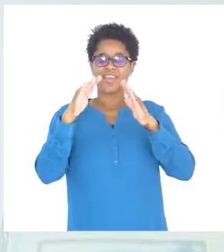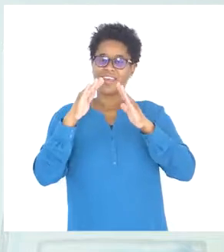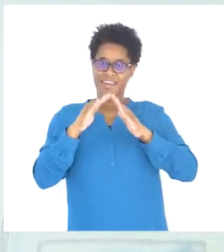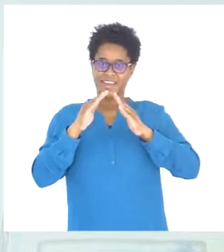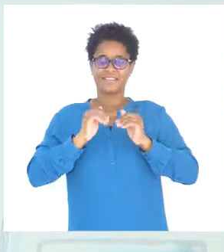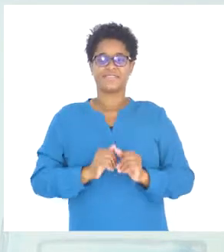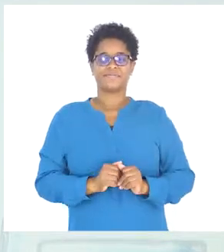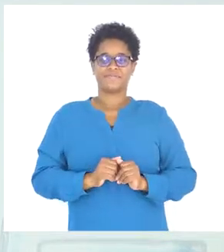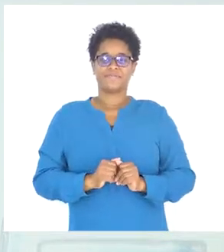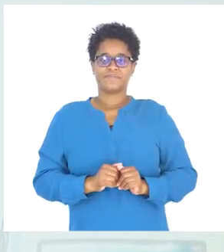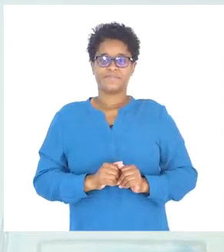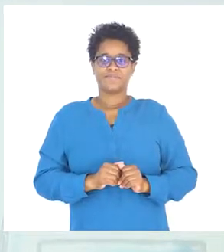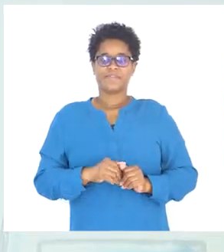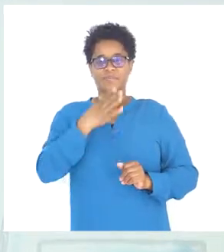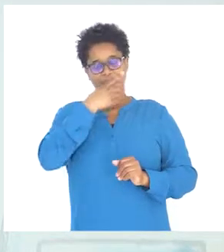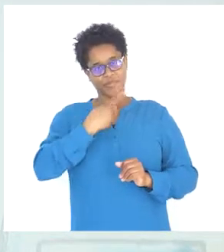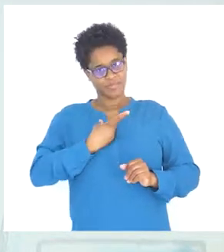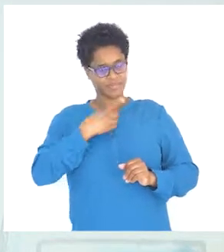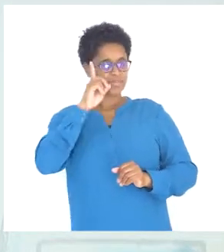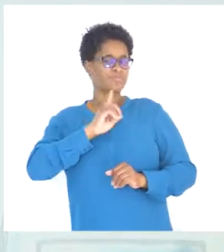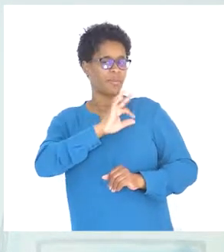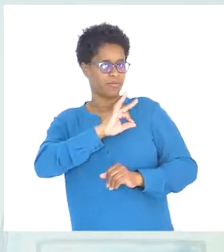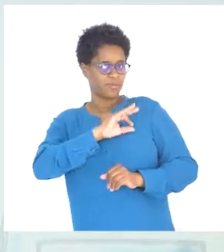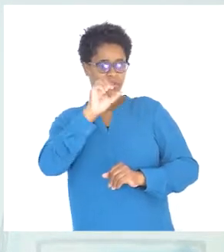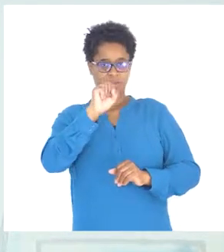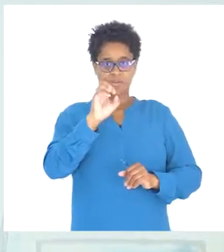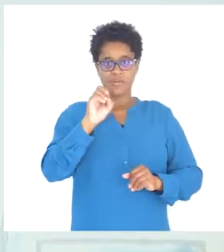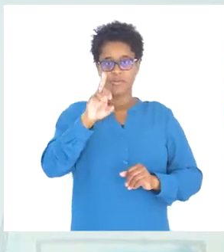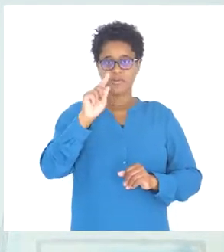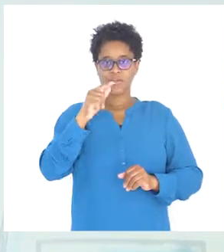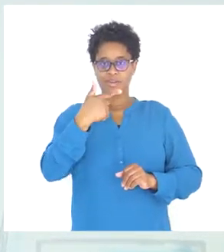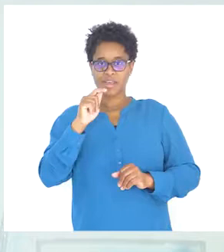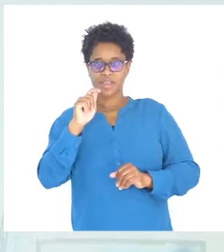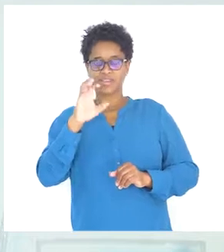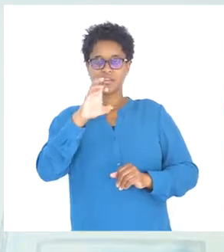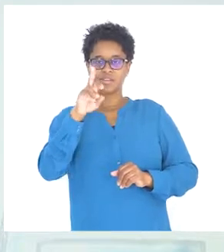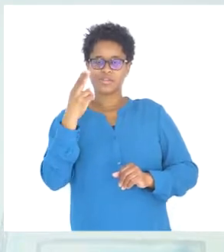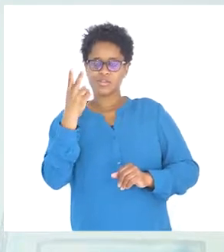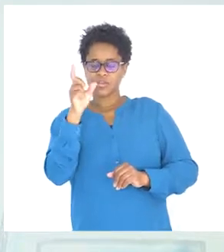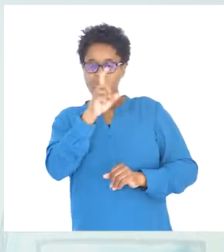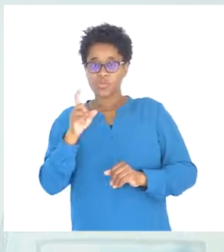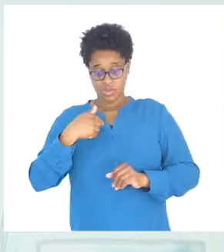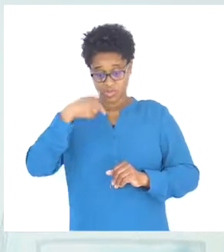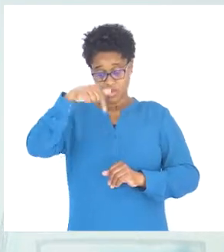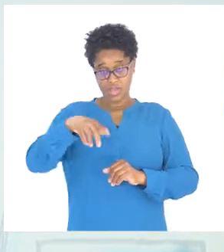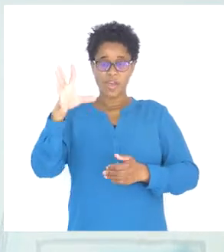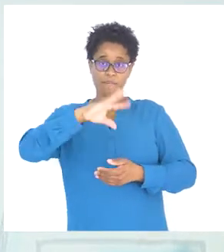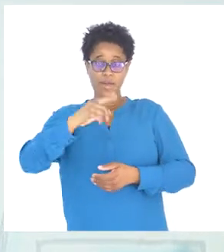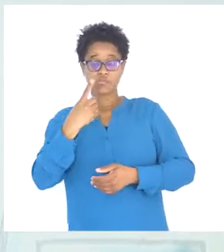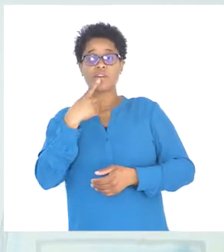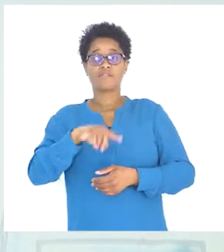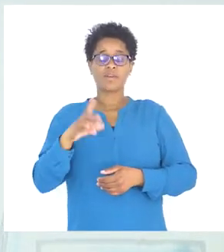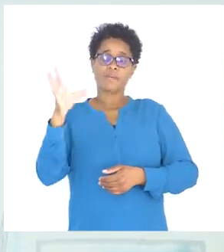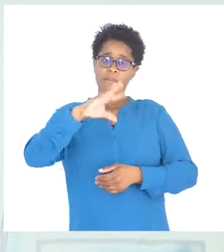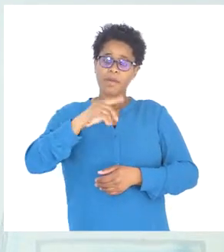Estudar em Casa. Sou a professora Gorete Cruz, estou aqui mais uma vez para mais